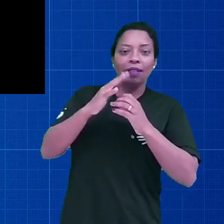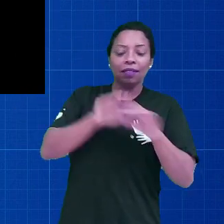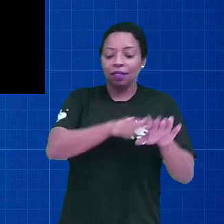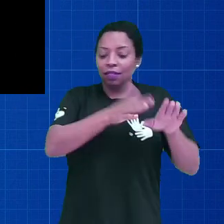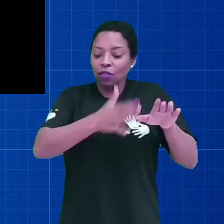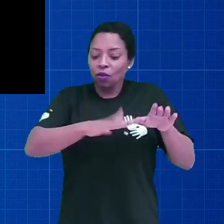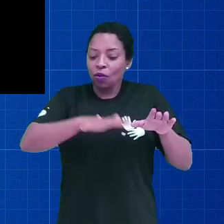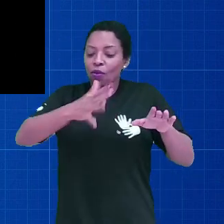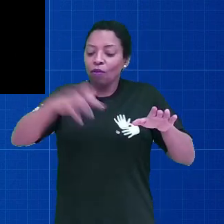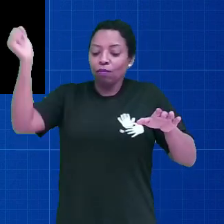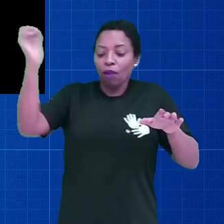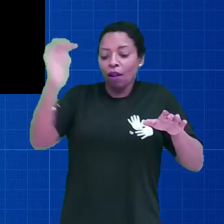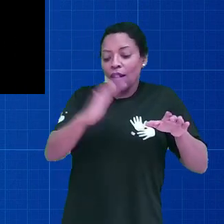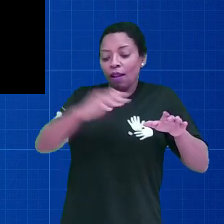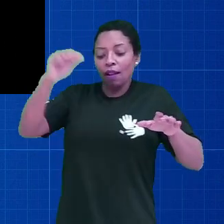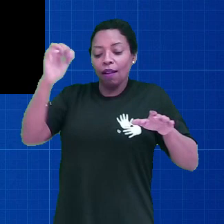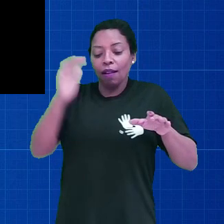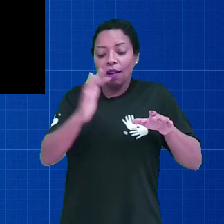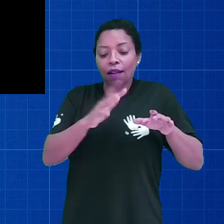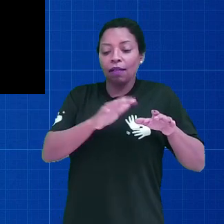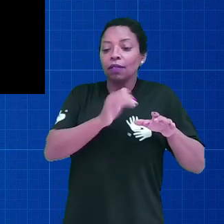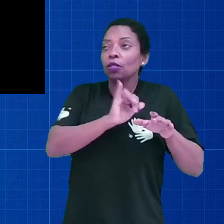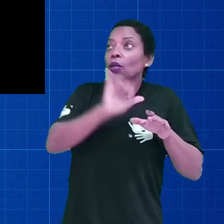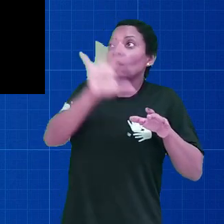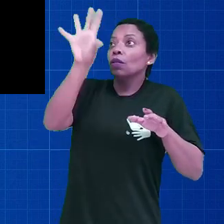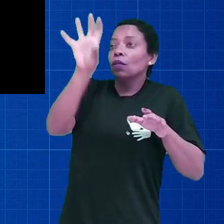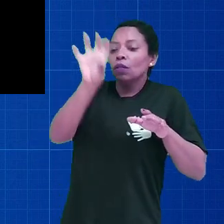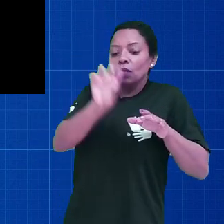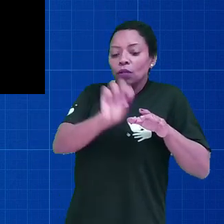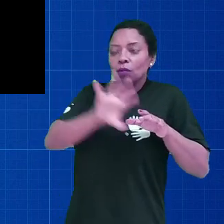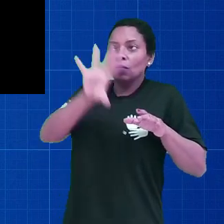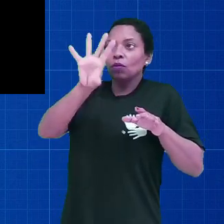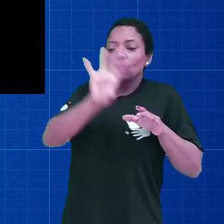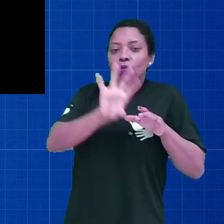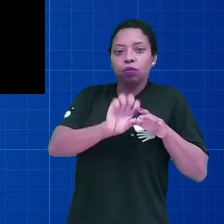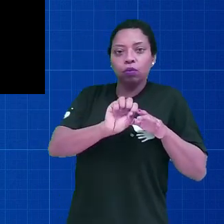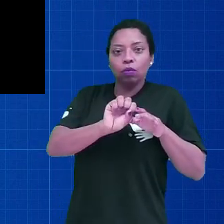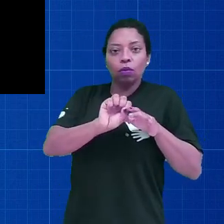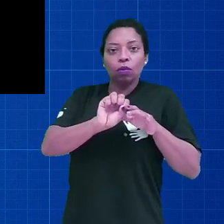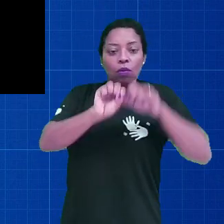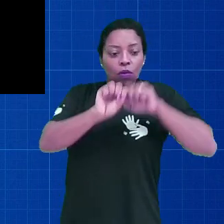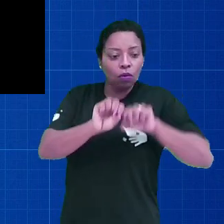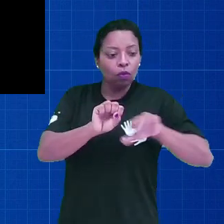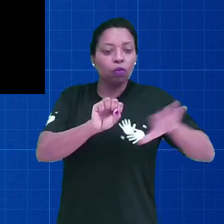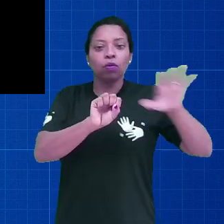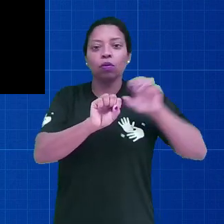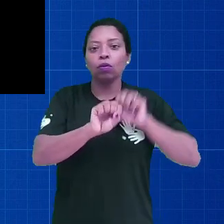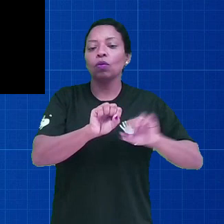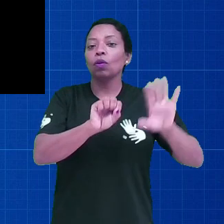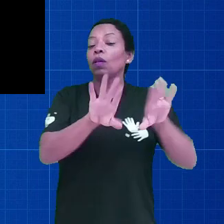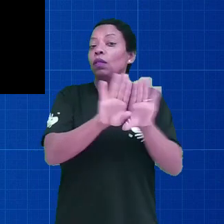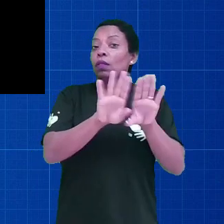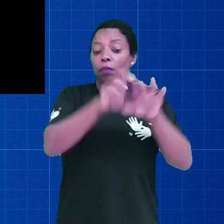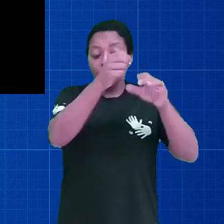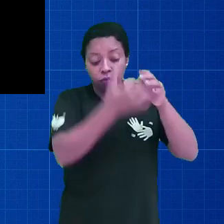oceano, parte dessa energia vai ser absorvida pelo oceano, parte vai ser transmitida para dentro